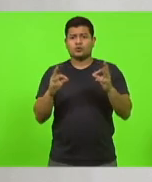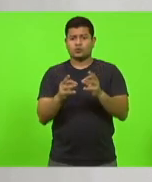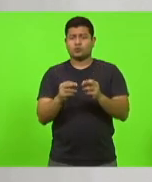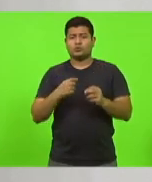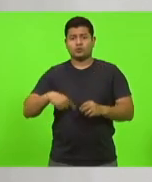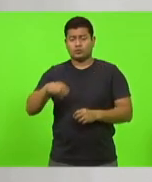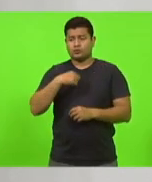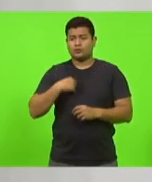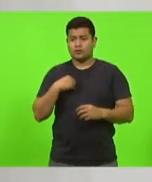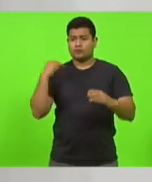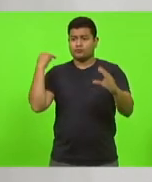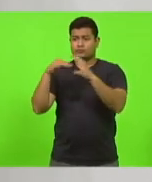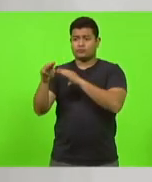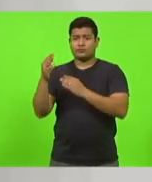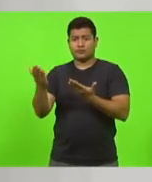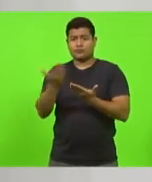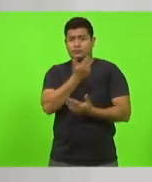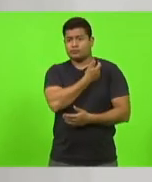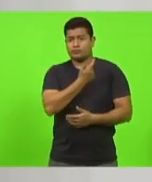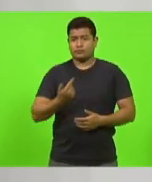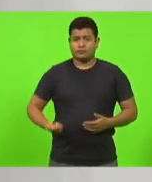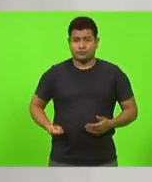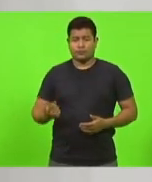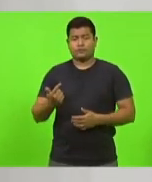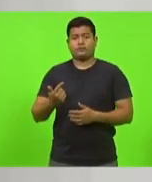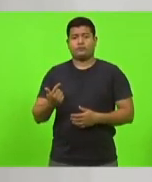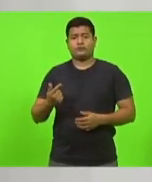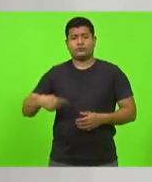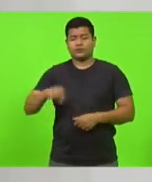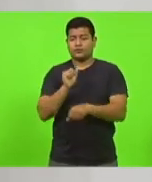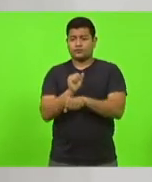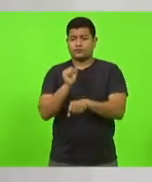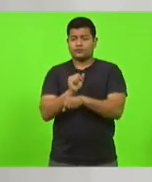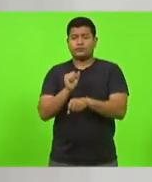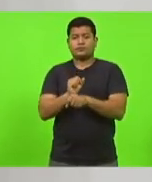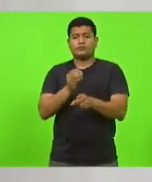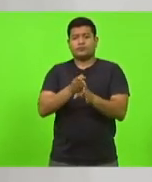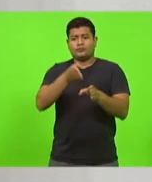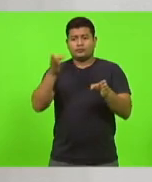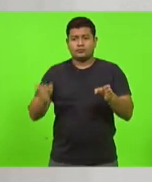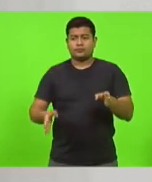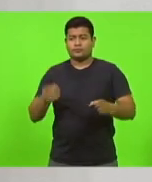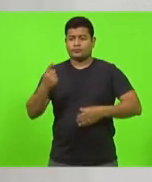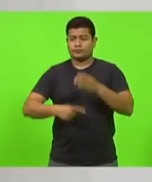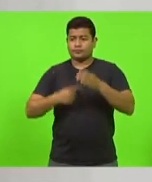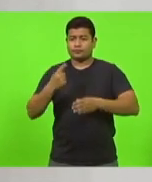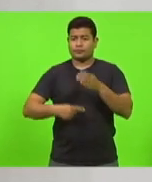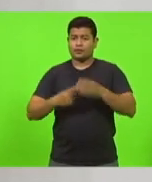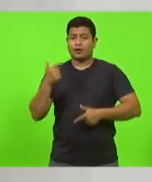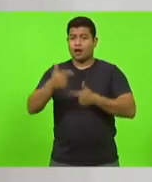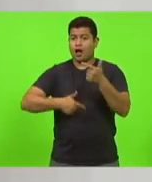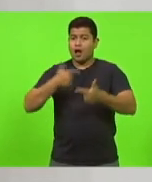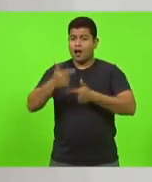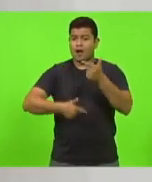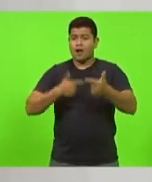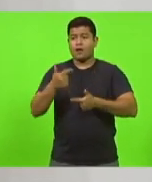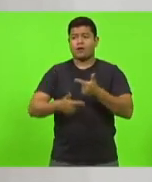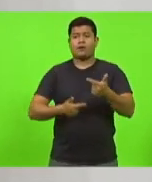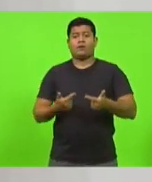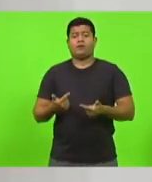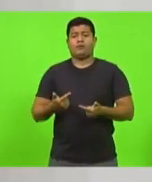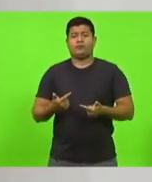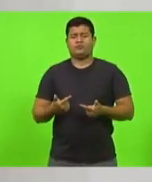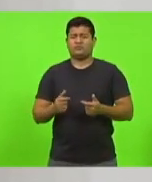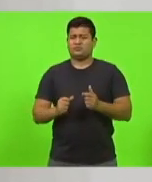para o Executivo, nós aguardamos, prorrogamos a comissão, trabalhamos, fizemos